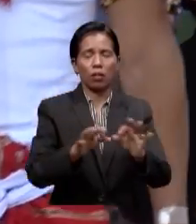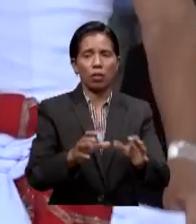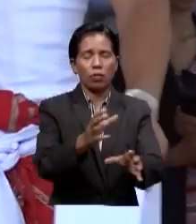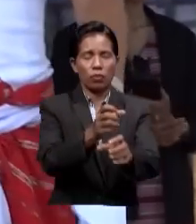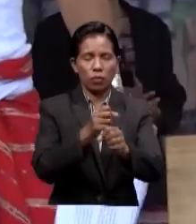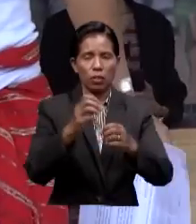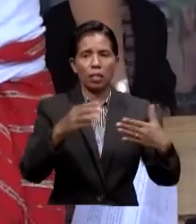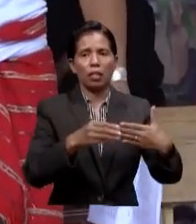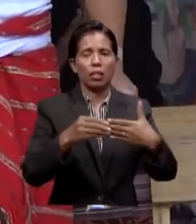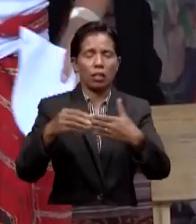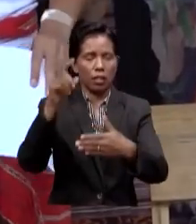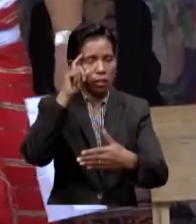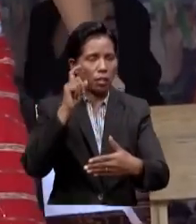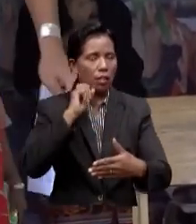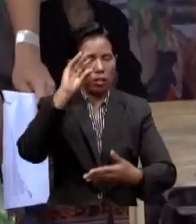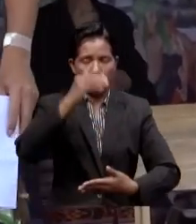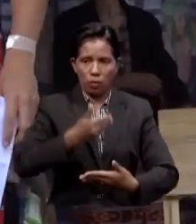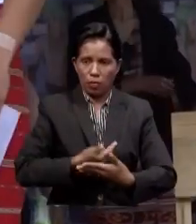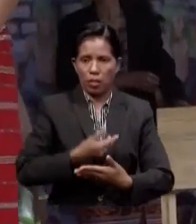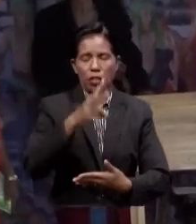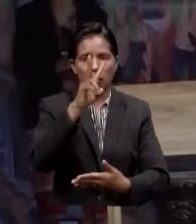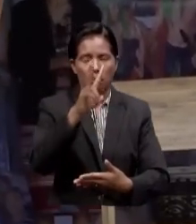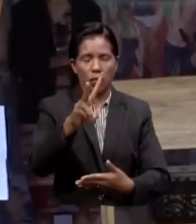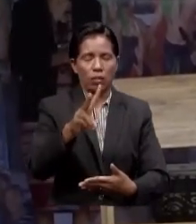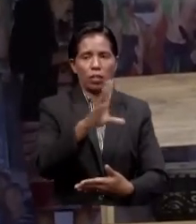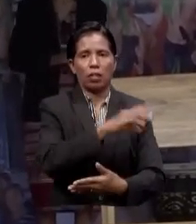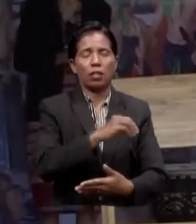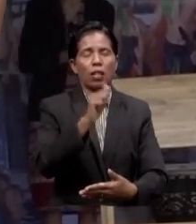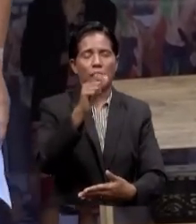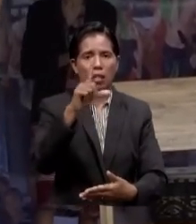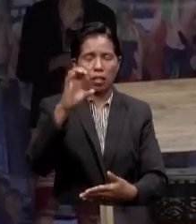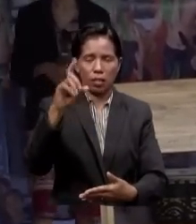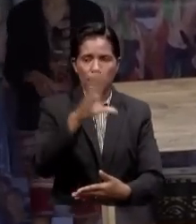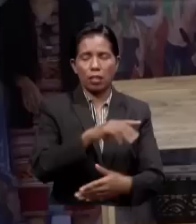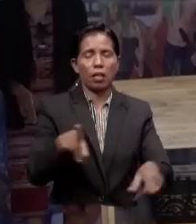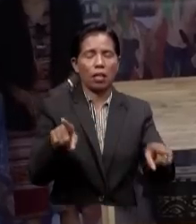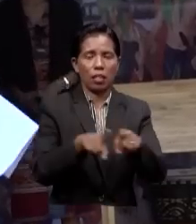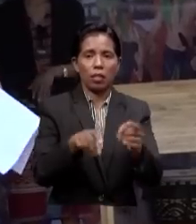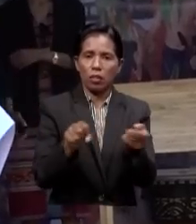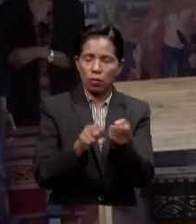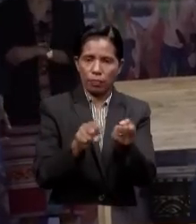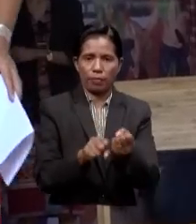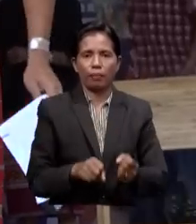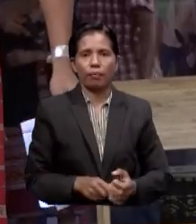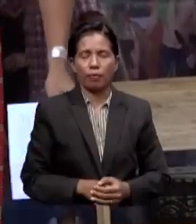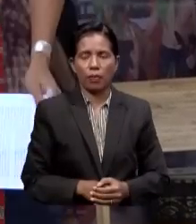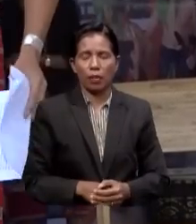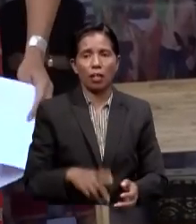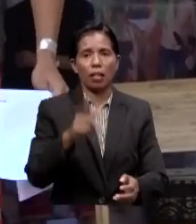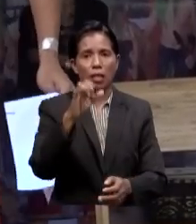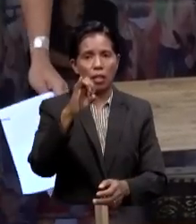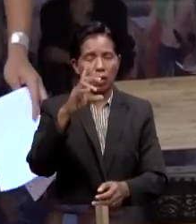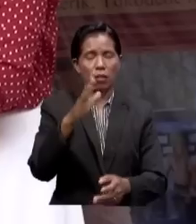nacional Kairal Sanusmau ne ang manena ingrua, kai olo no Alexandre, sai patrocinador. Kai Olono